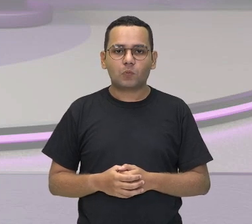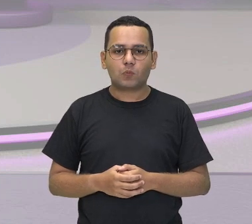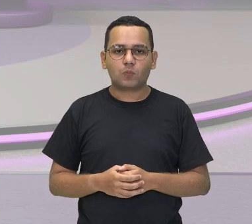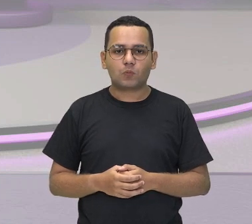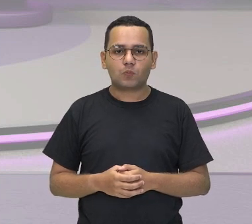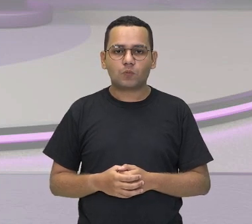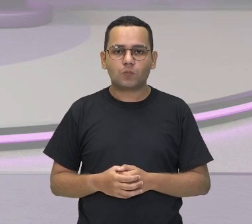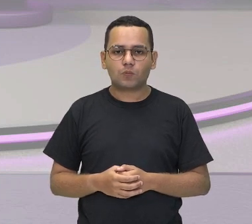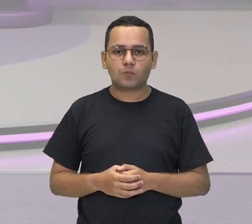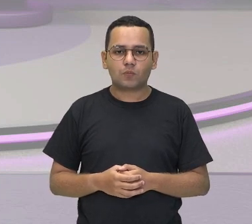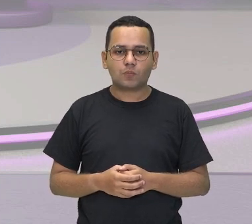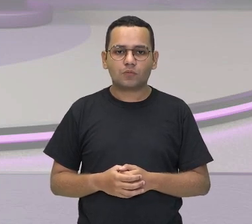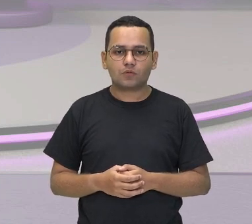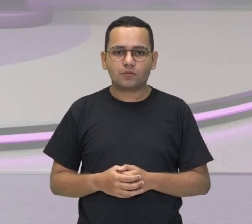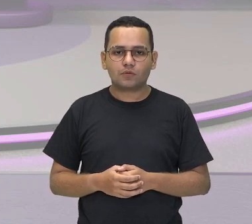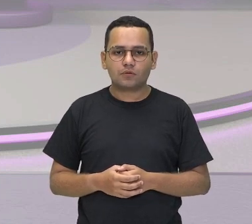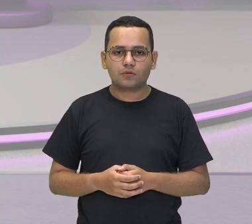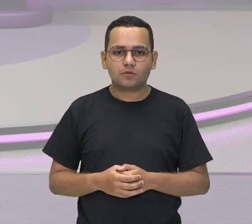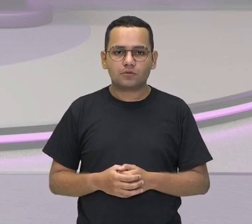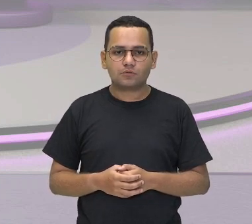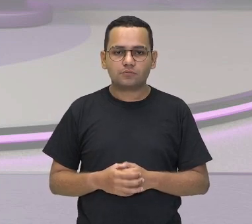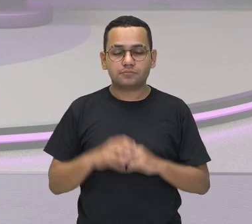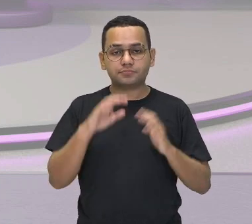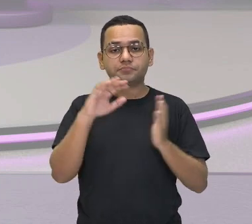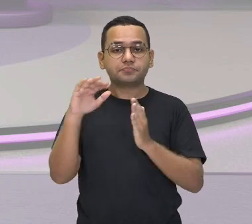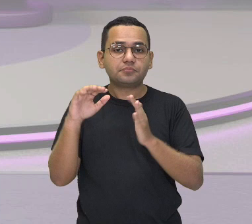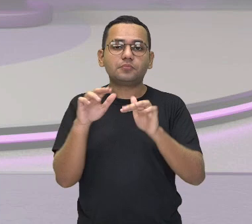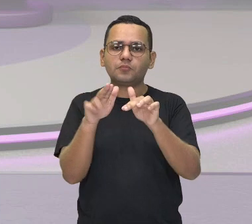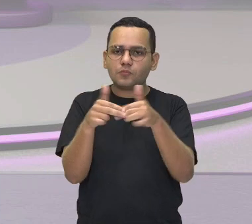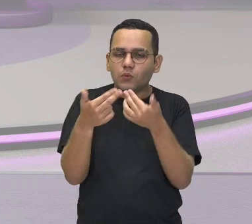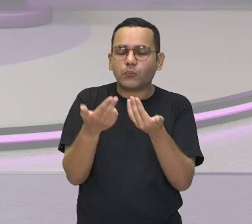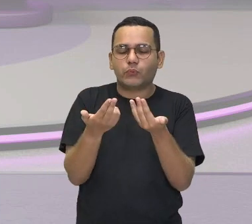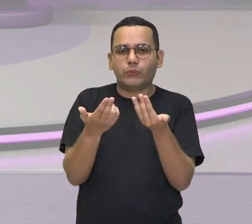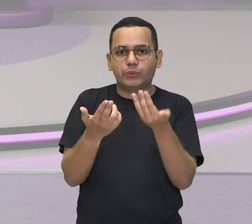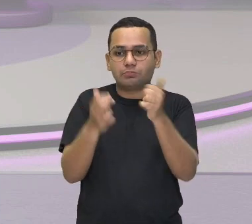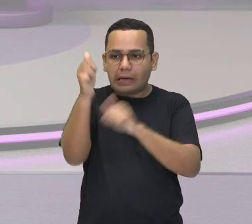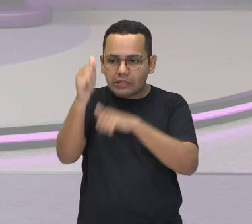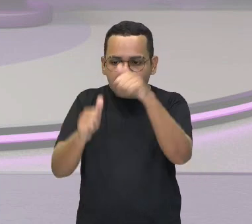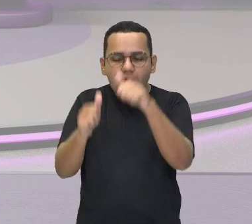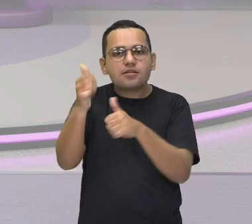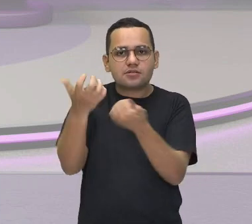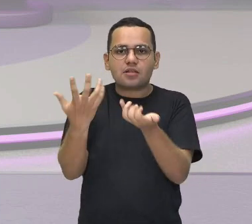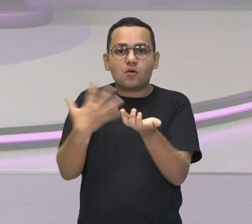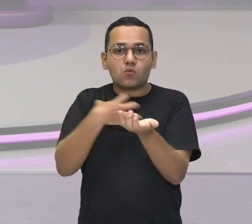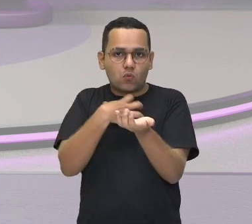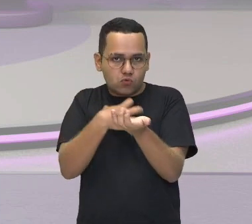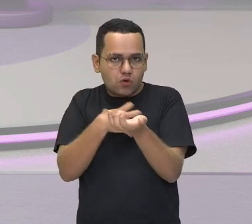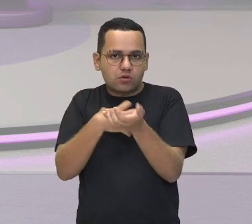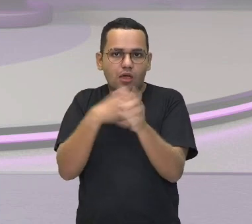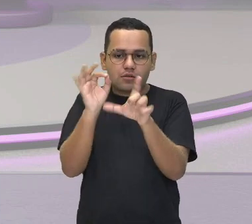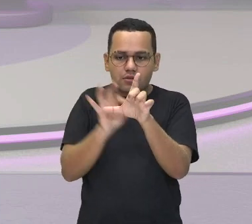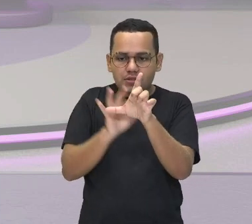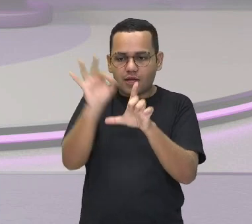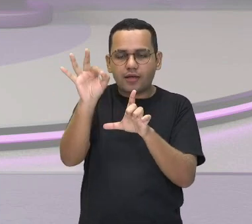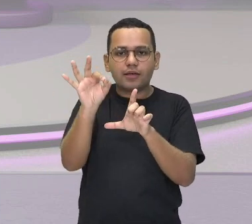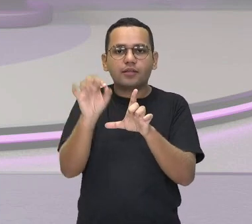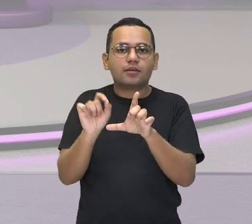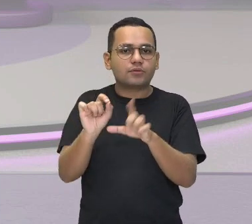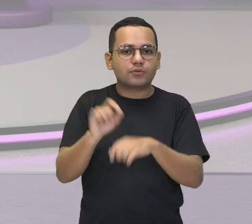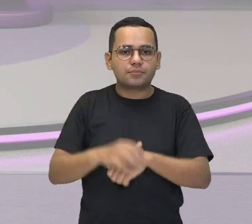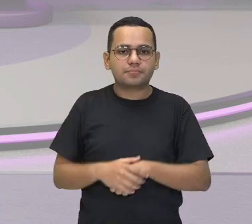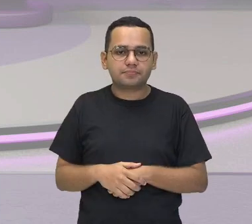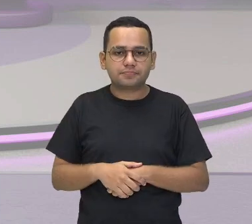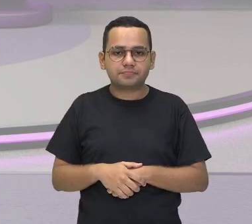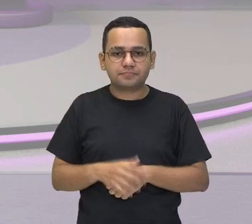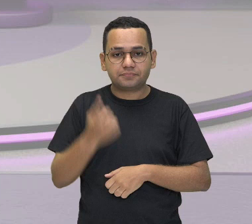que a gente tem para analisar esse comportamento do coeficiente angular, uma delas é o que nós temos aqui na